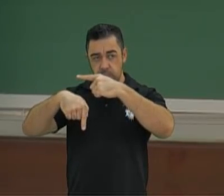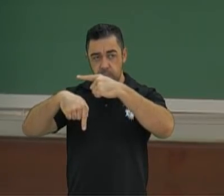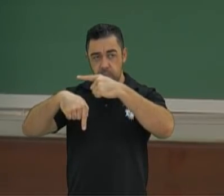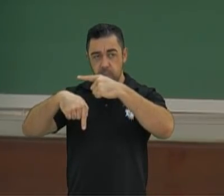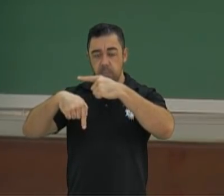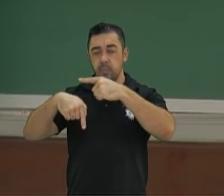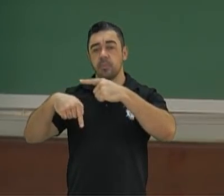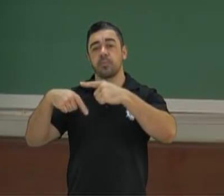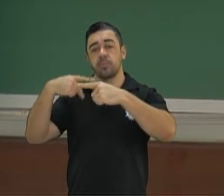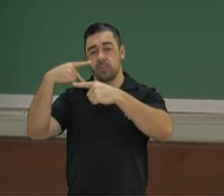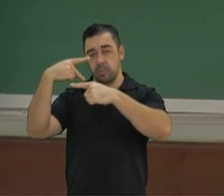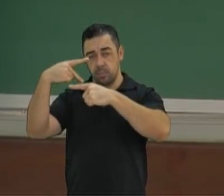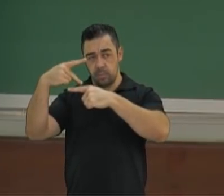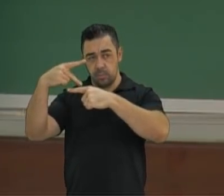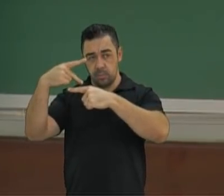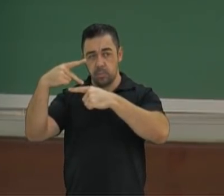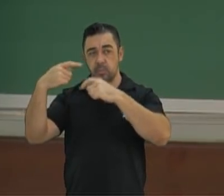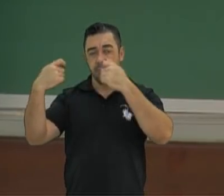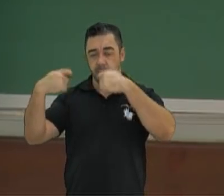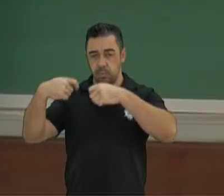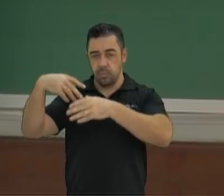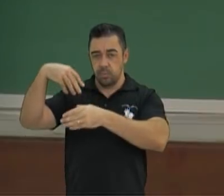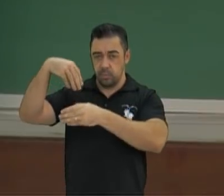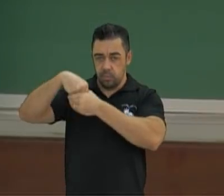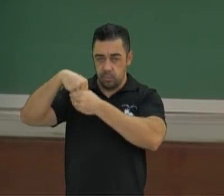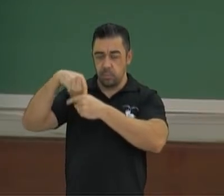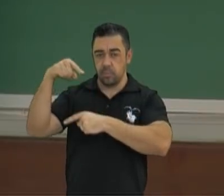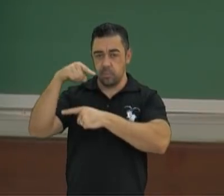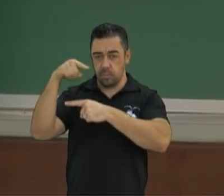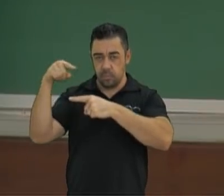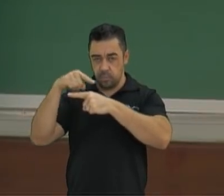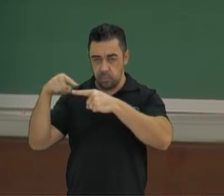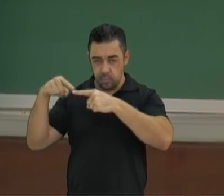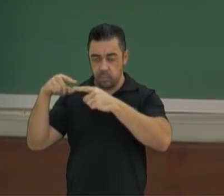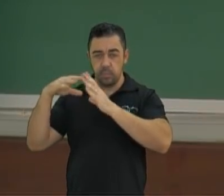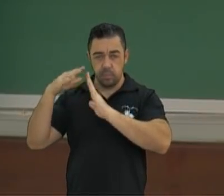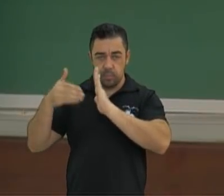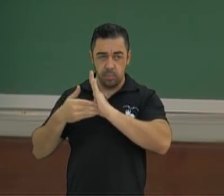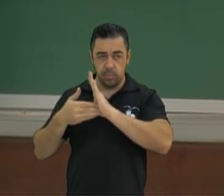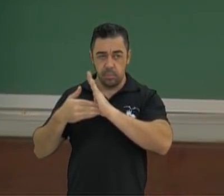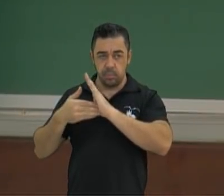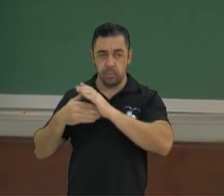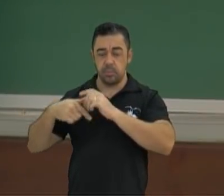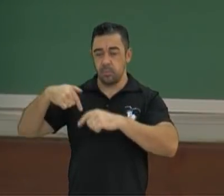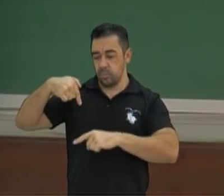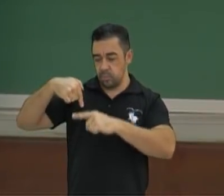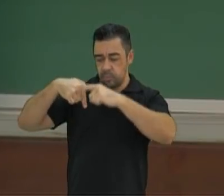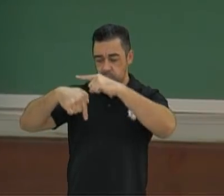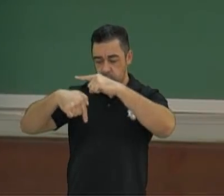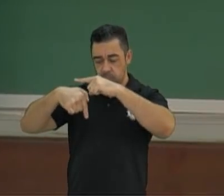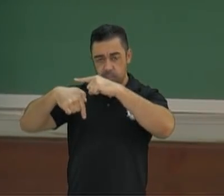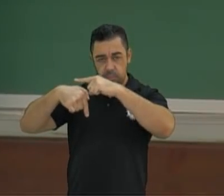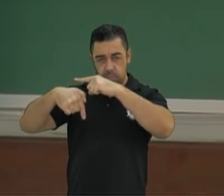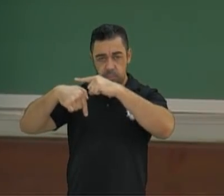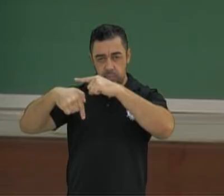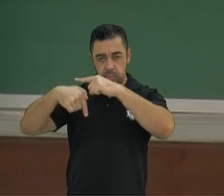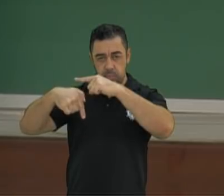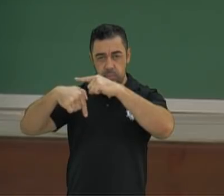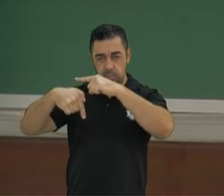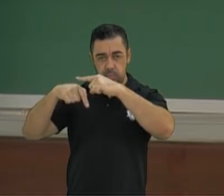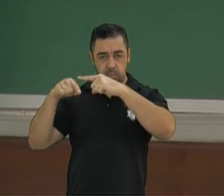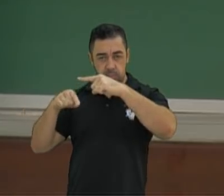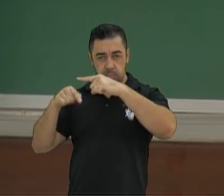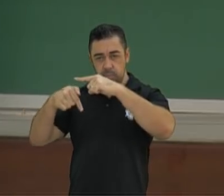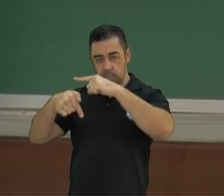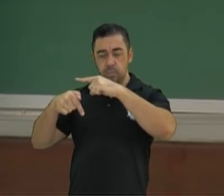e onde o p ele deve ser um número inteiro e o q, que é o númerozinho de baixo,